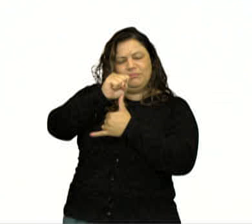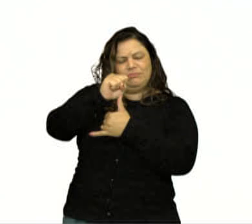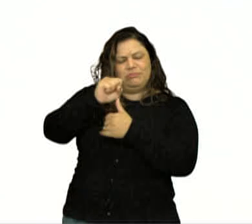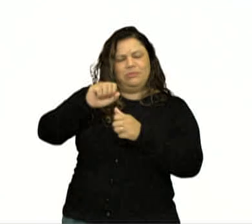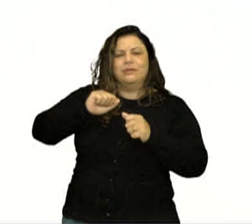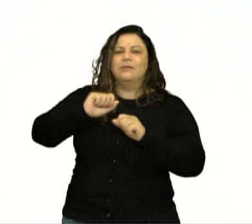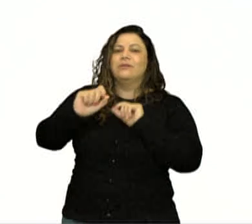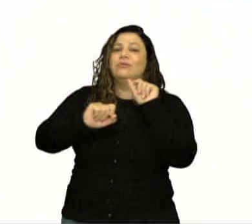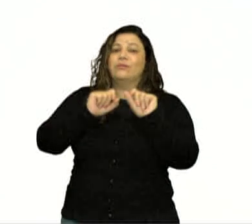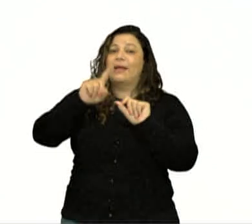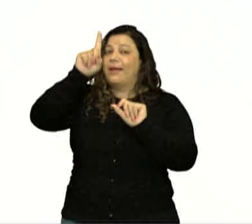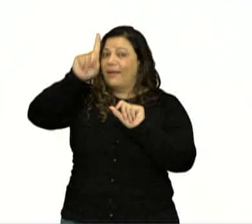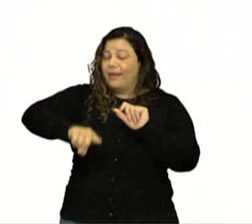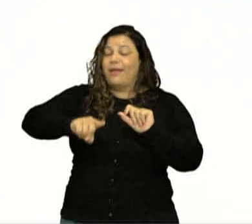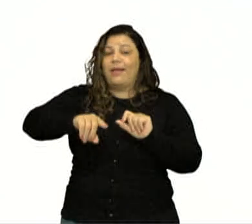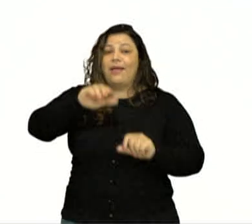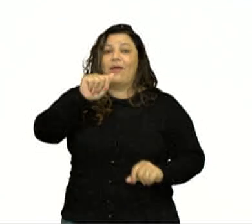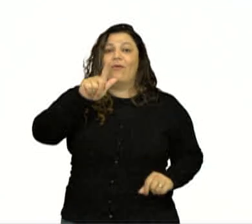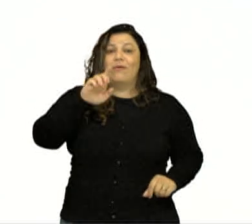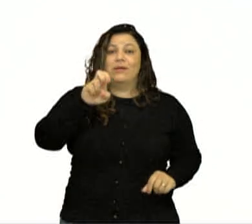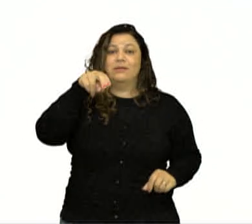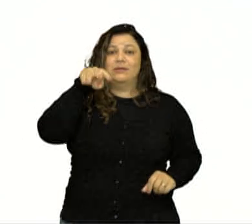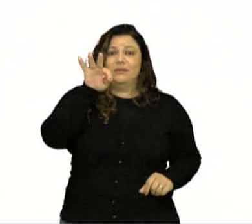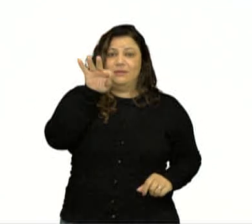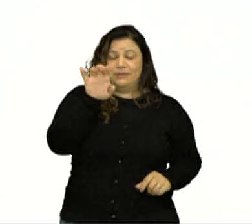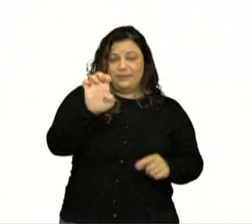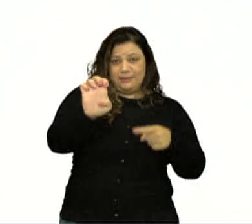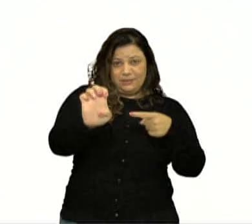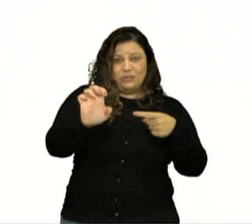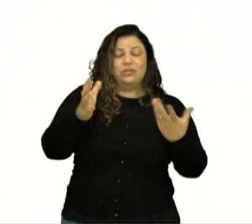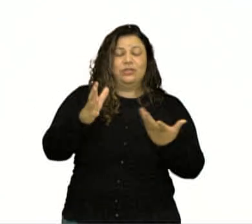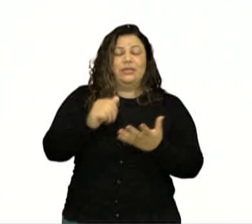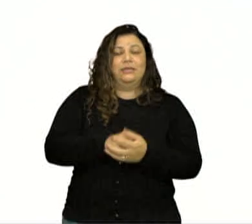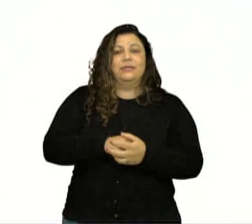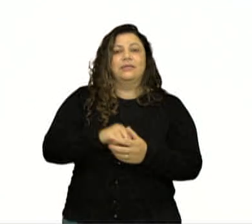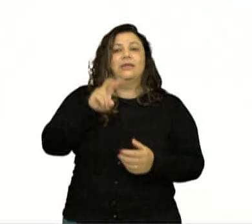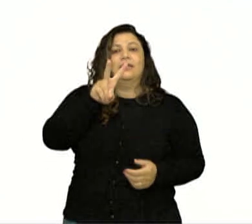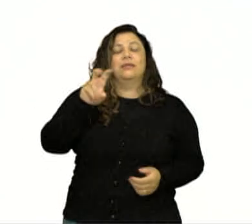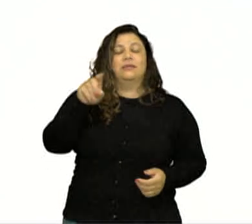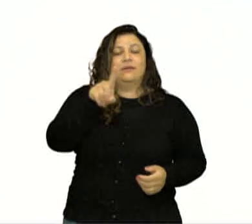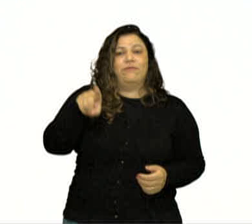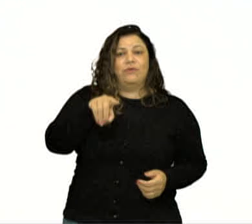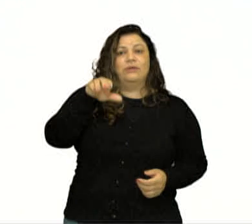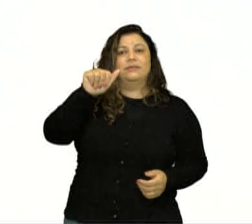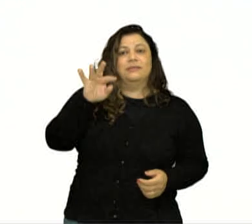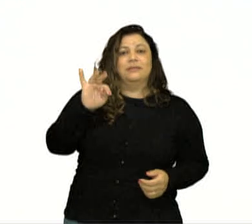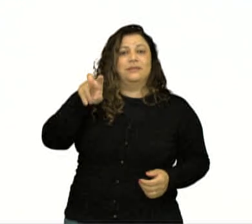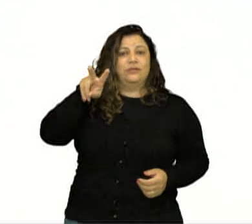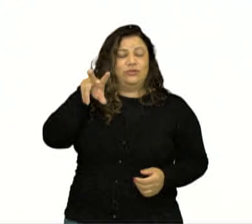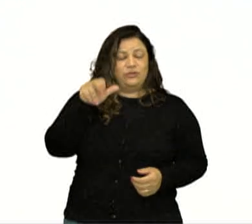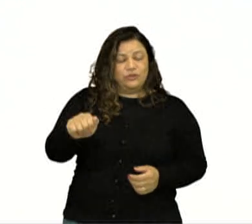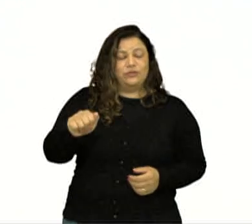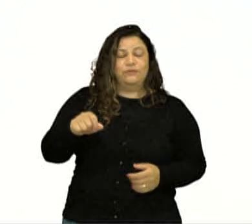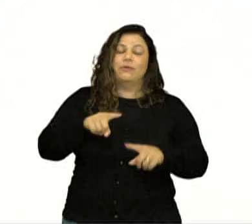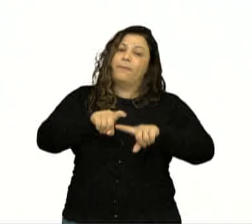sujeito, ele é o agente. É o agente da voz ativa nesse caso, por isso que ele é o